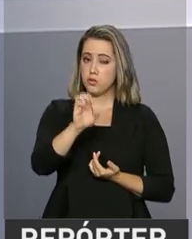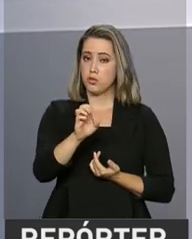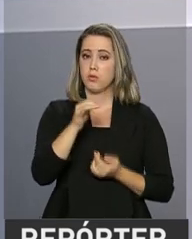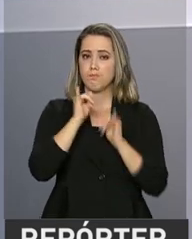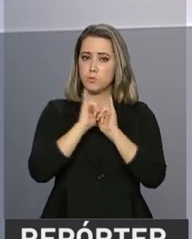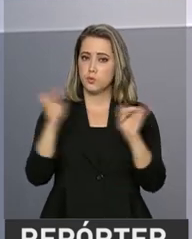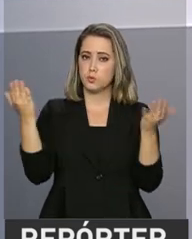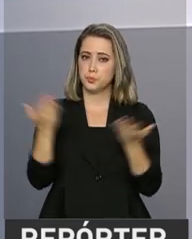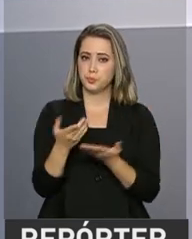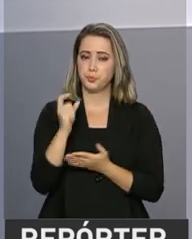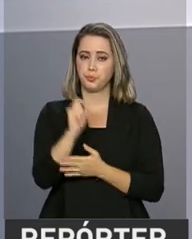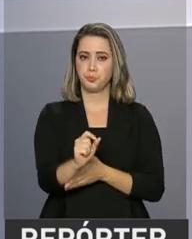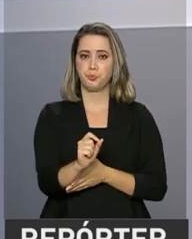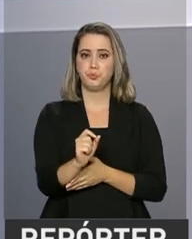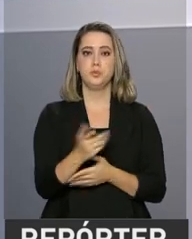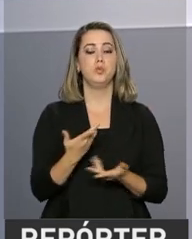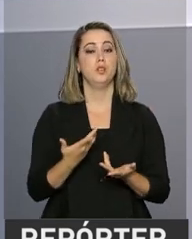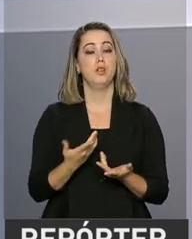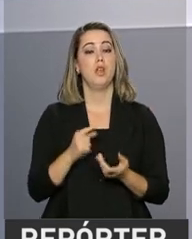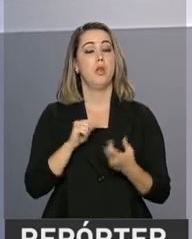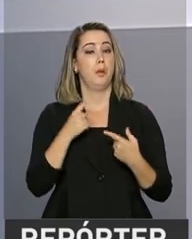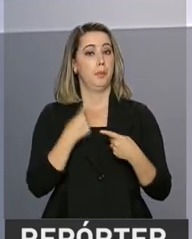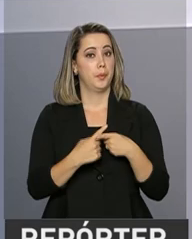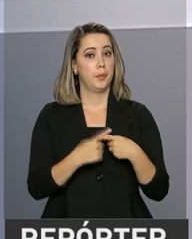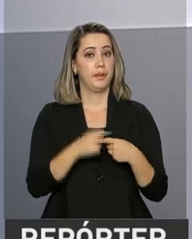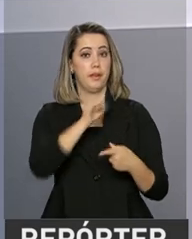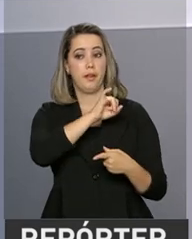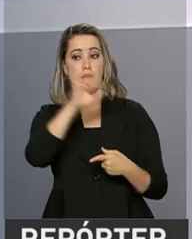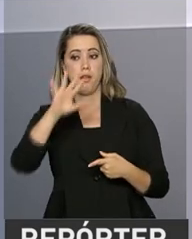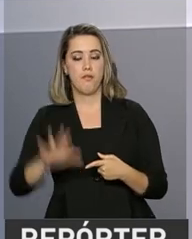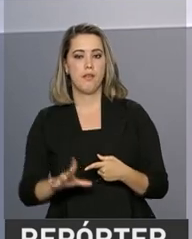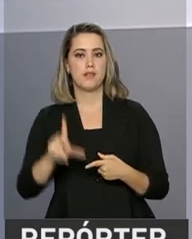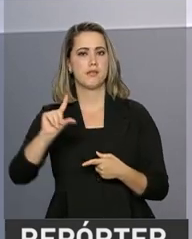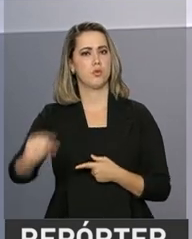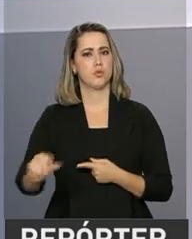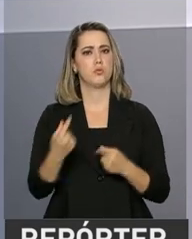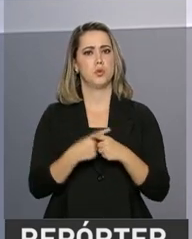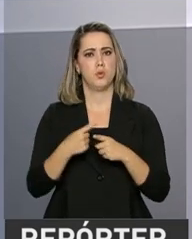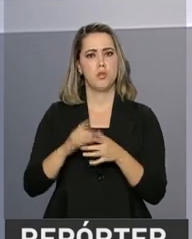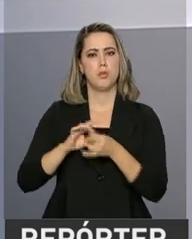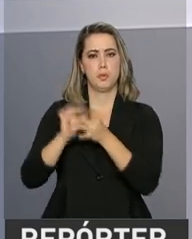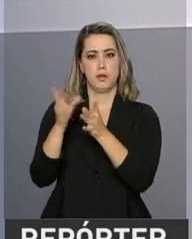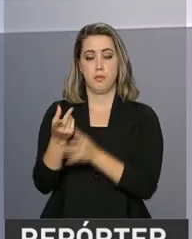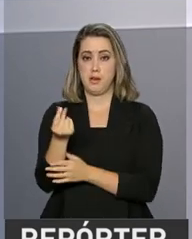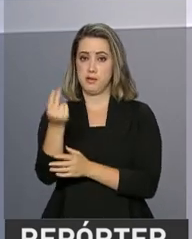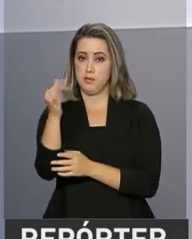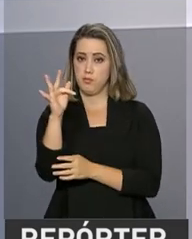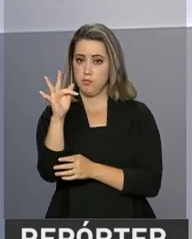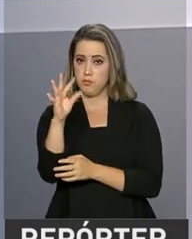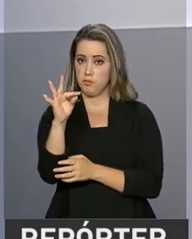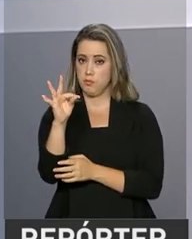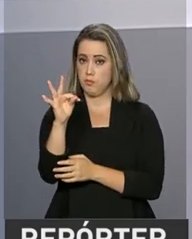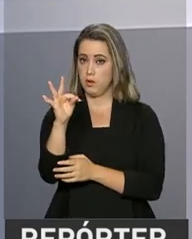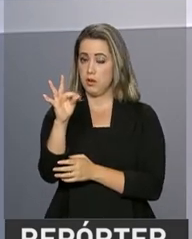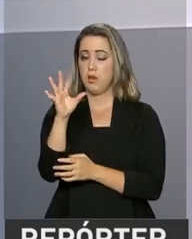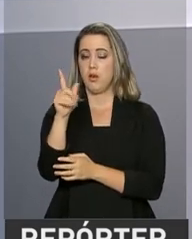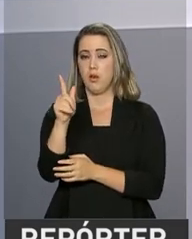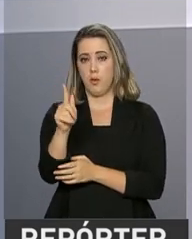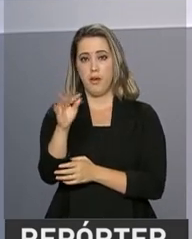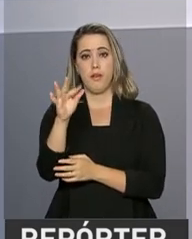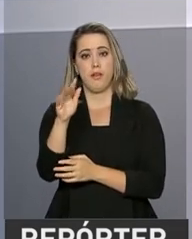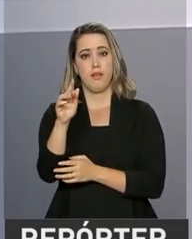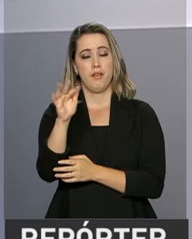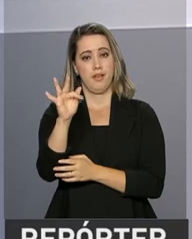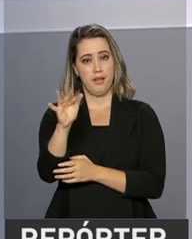geografia estatística IBGE a queda da inflação e a liberação do saque das contas inativas do FGTS